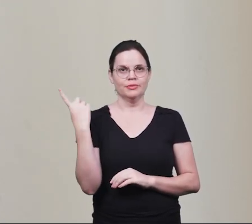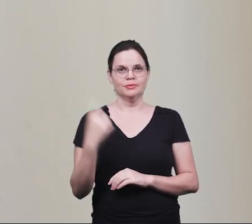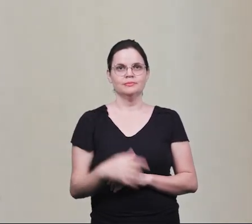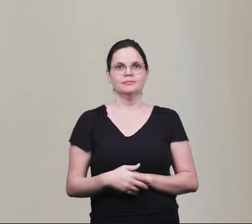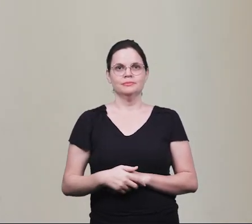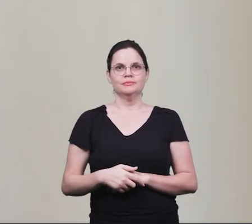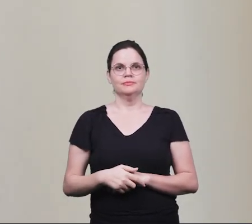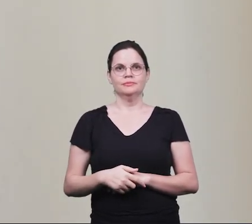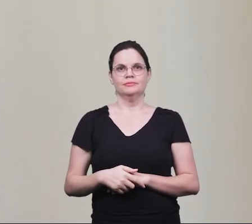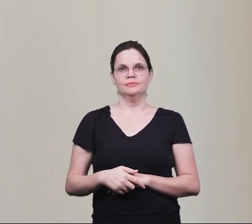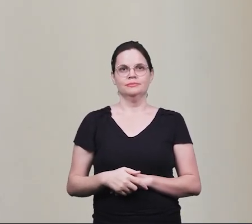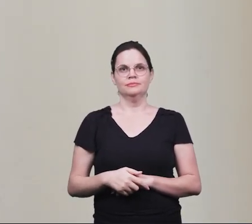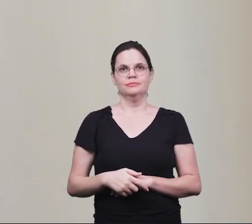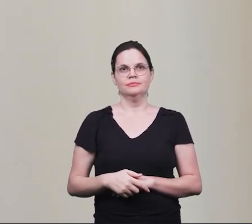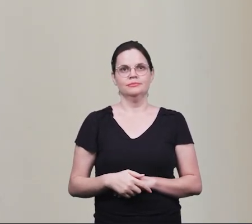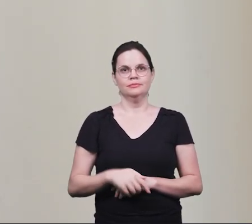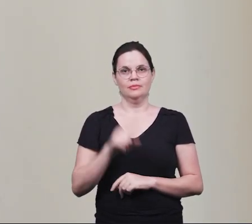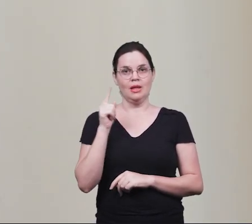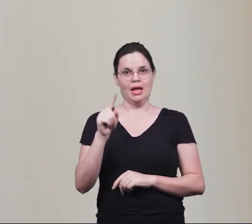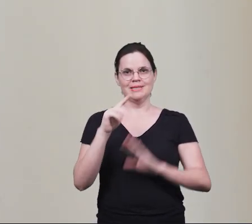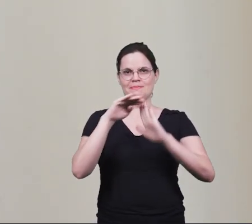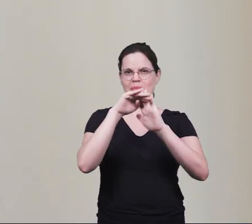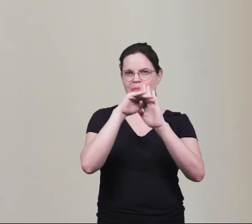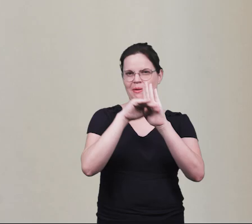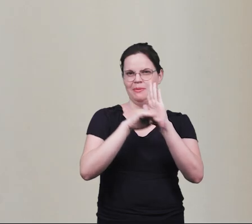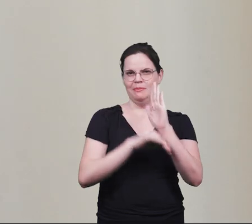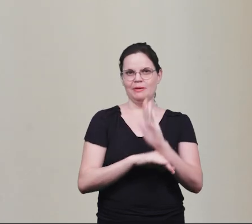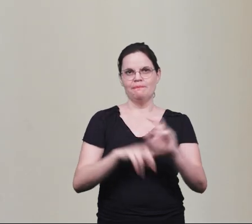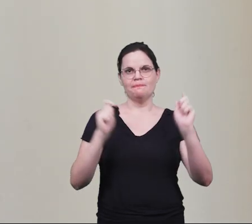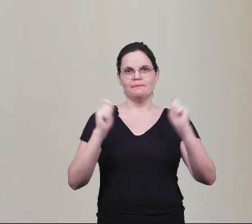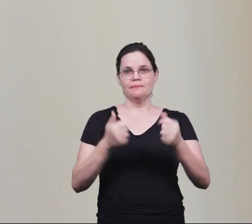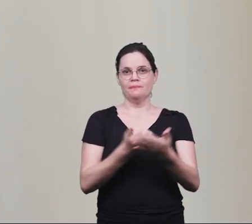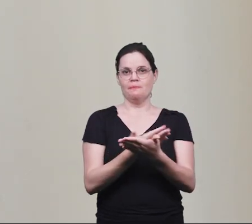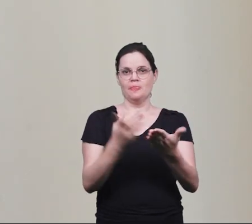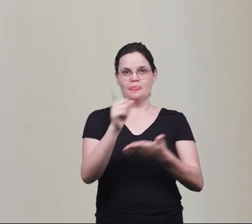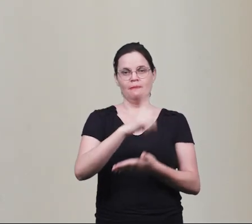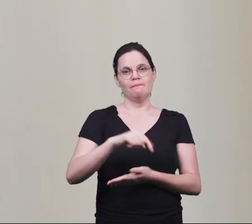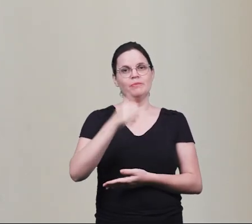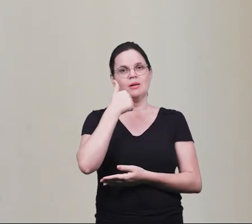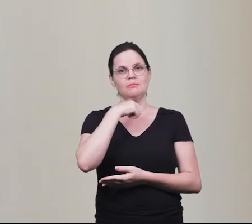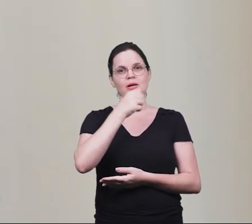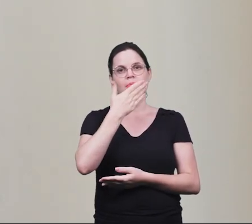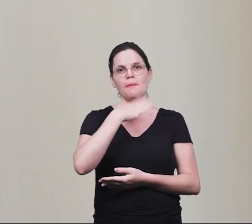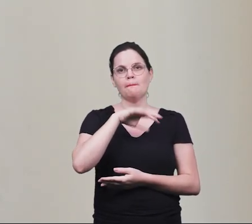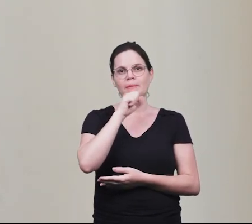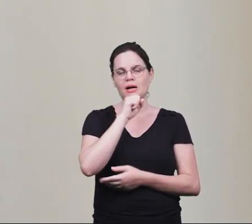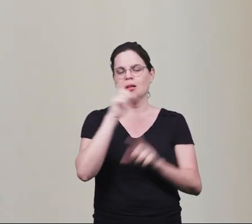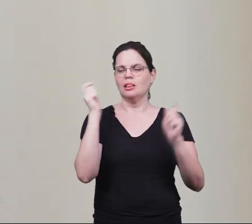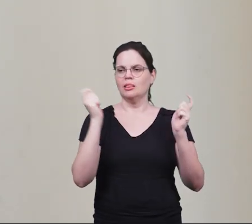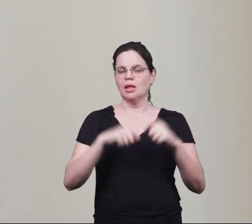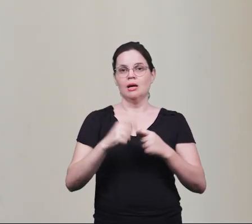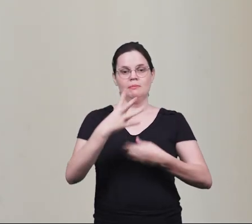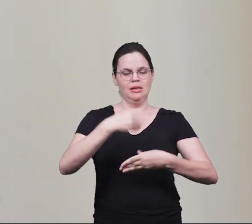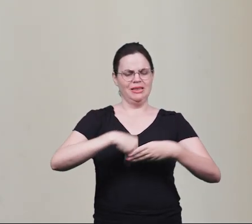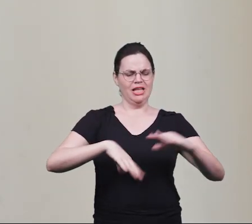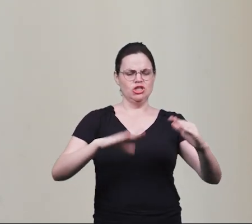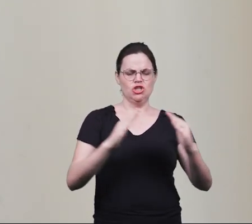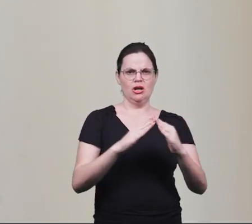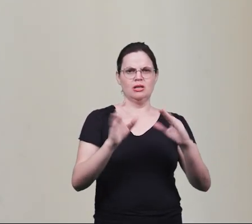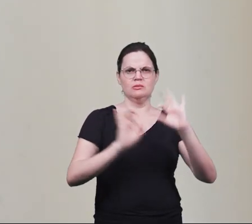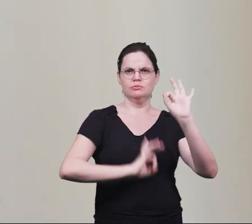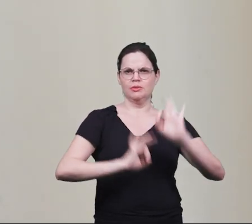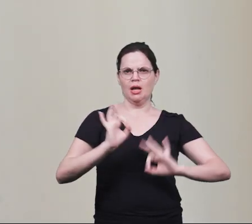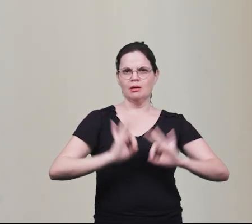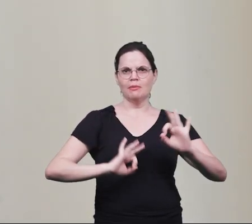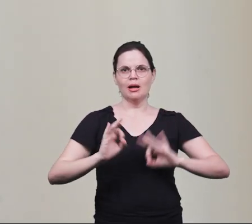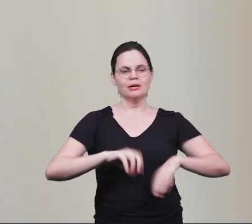uma imposição de mãos e o culto se encerra. Essa rotina nós podemos disponibilizar para os pais, uma latinha dessa, eles podem levar